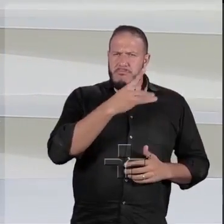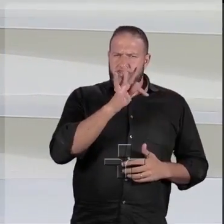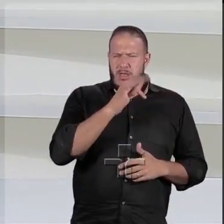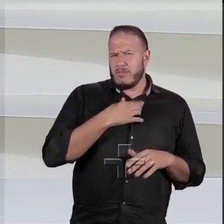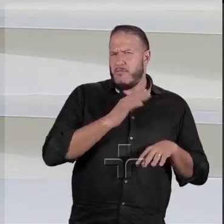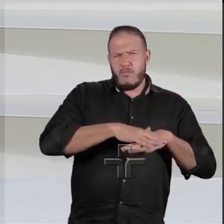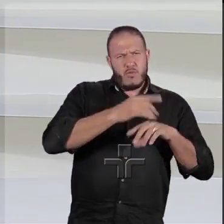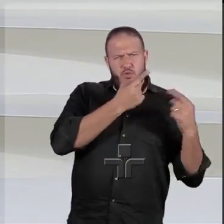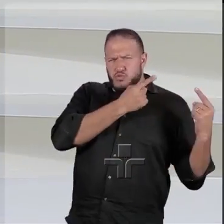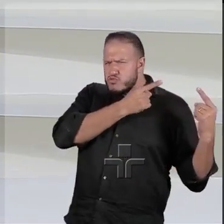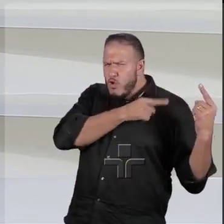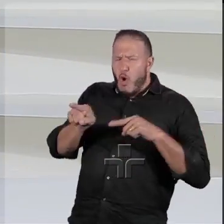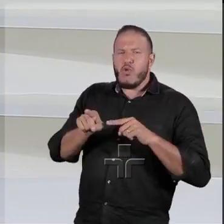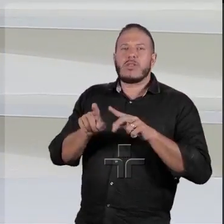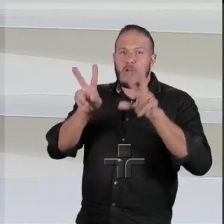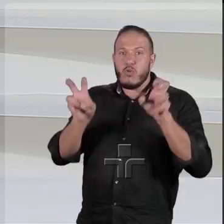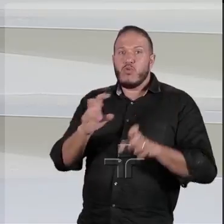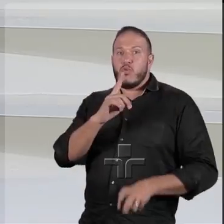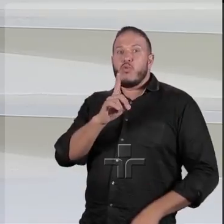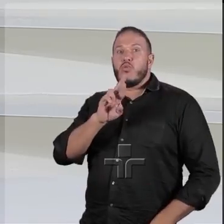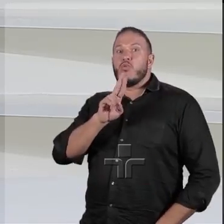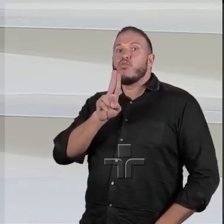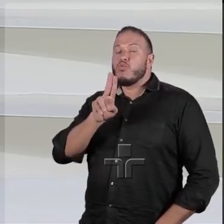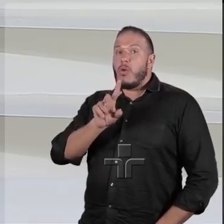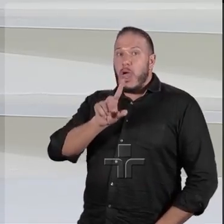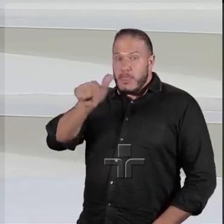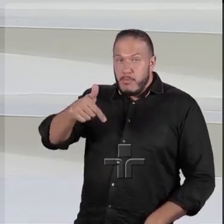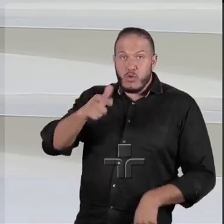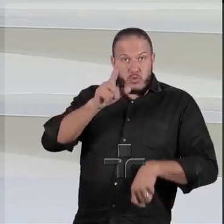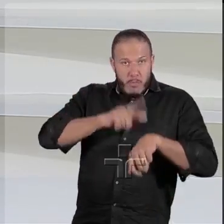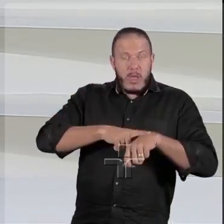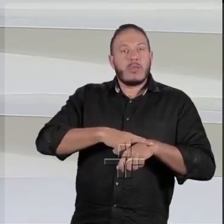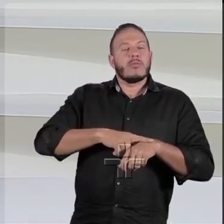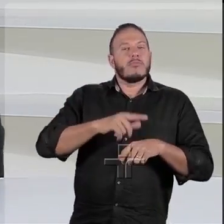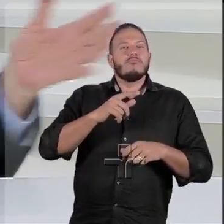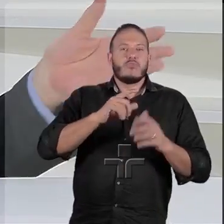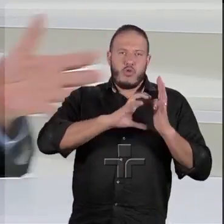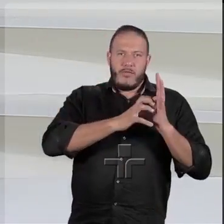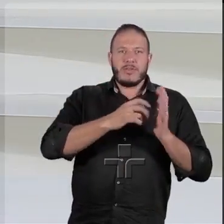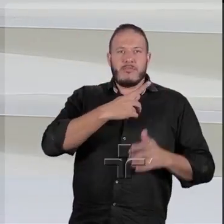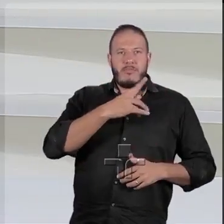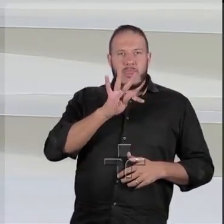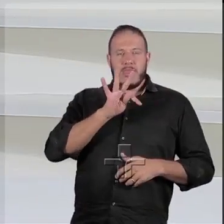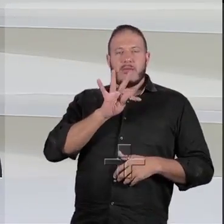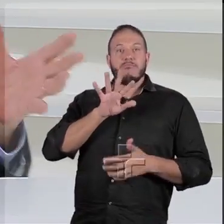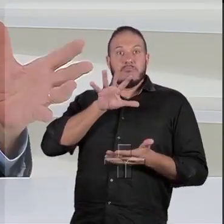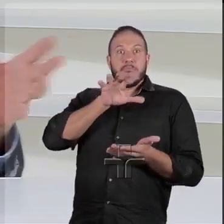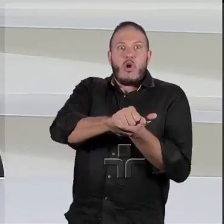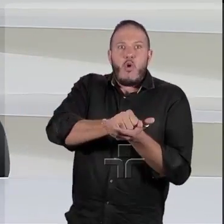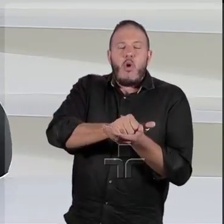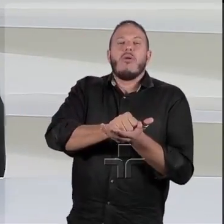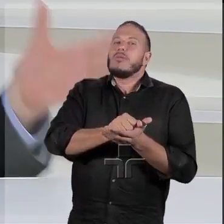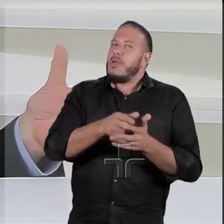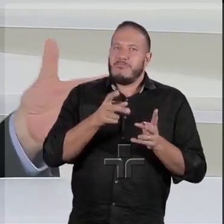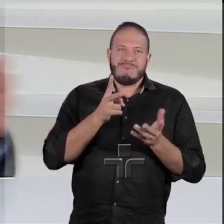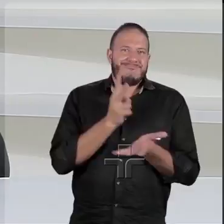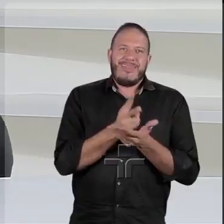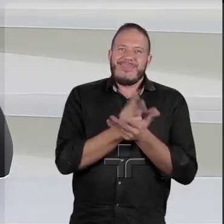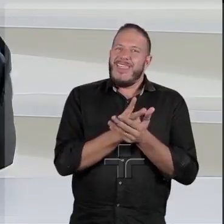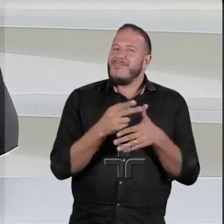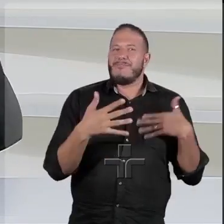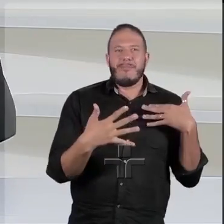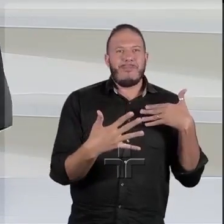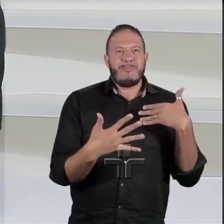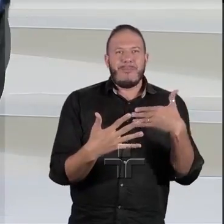contra o DRU, até o momento que o PT ganhou o poder, e aí ele manteve a DRU, e a DRU está até hoje, as contribuições estão